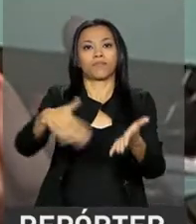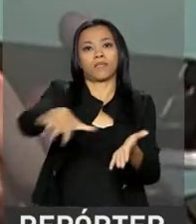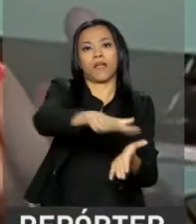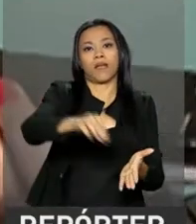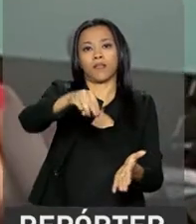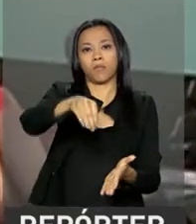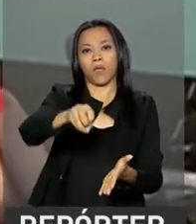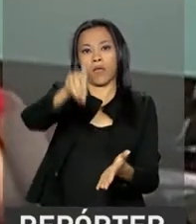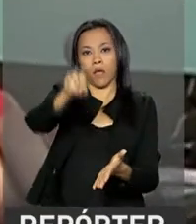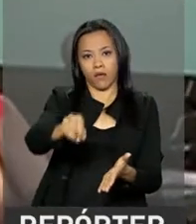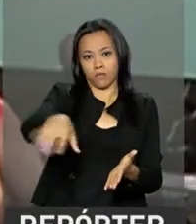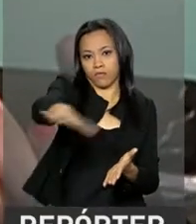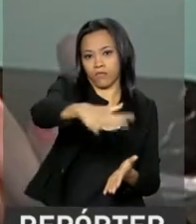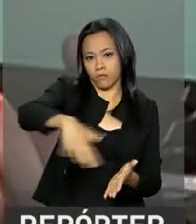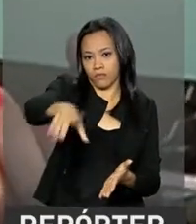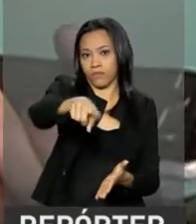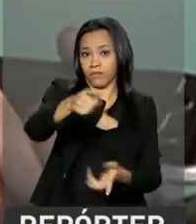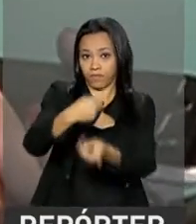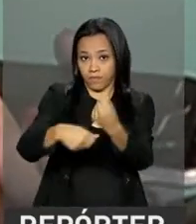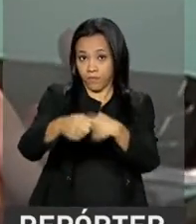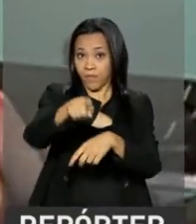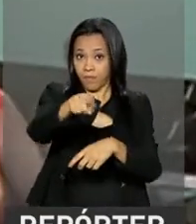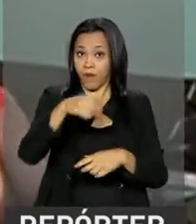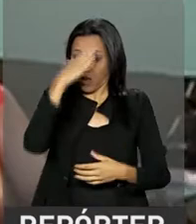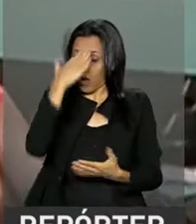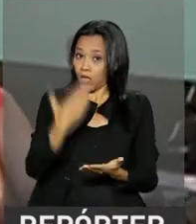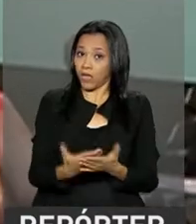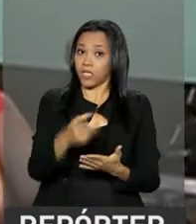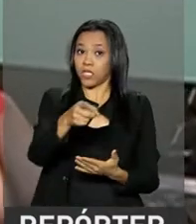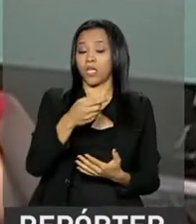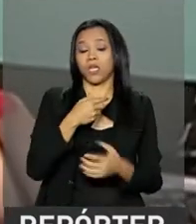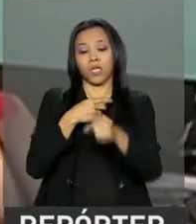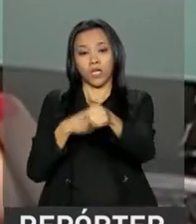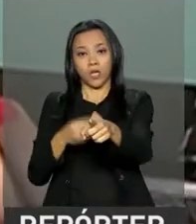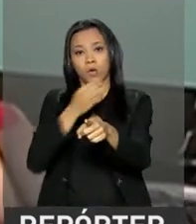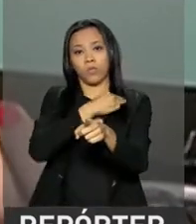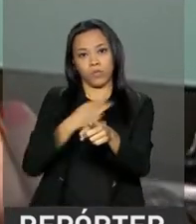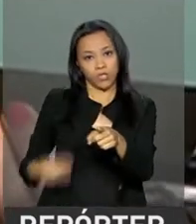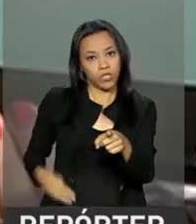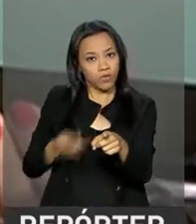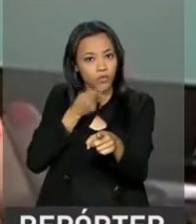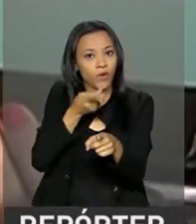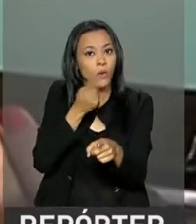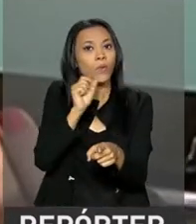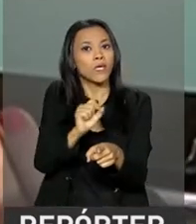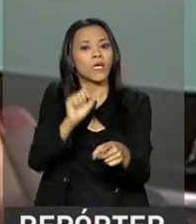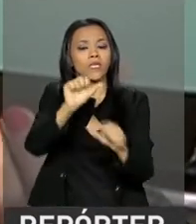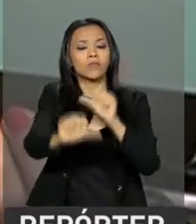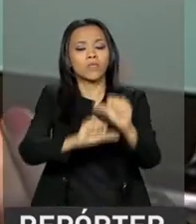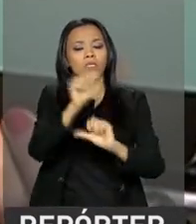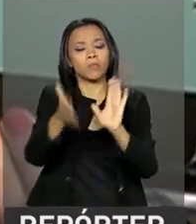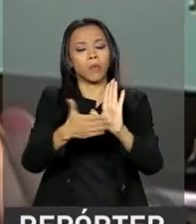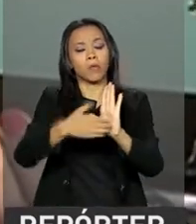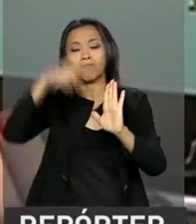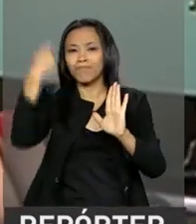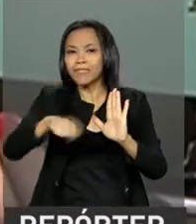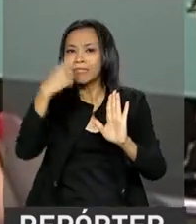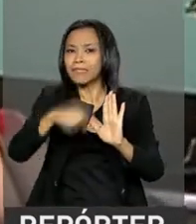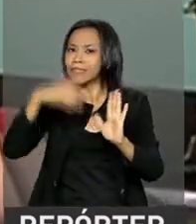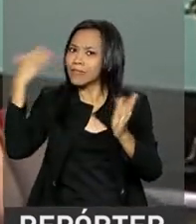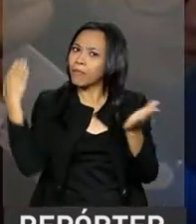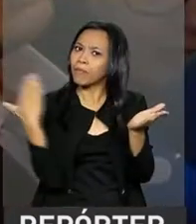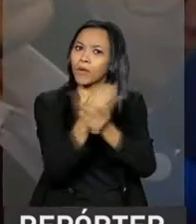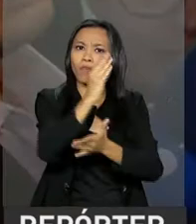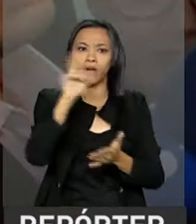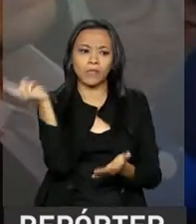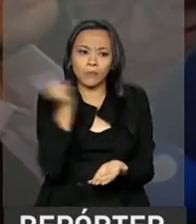o mercado se manter confiante na melhora econômica, Henrique Meirelles entende que as reformas precisam ser aprovadas o quanto